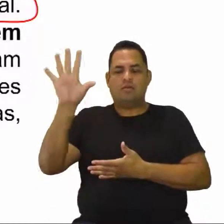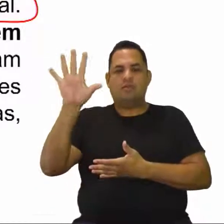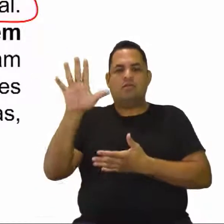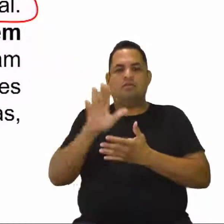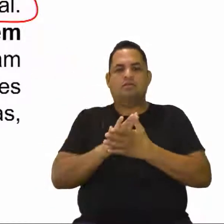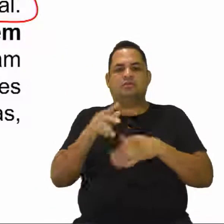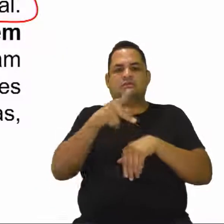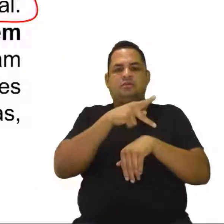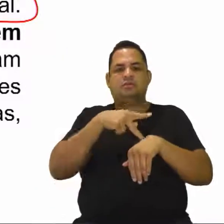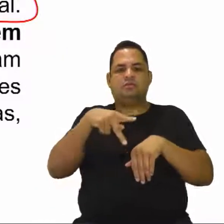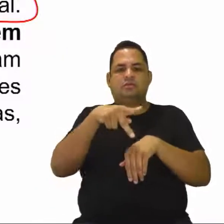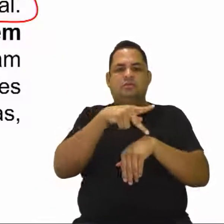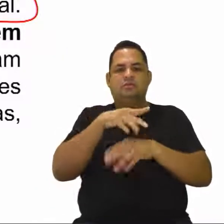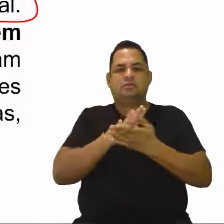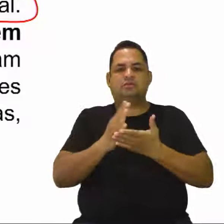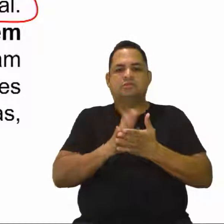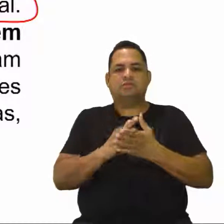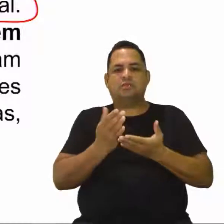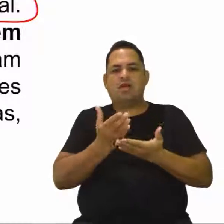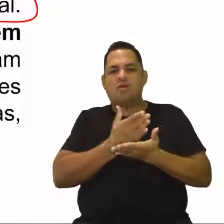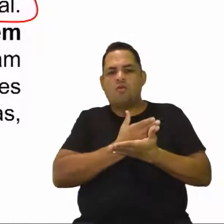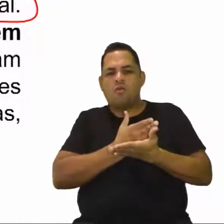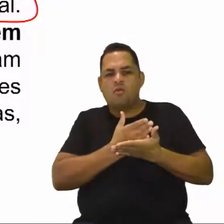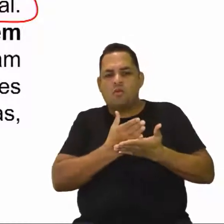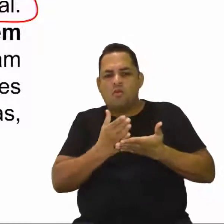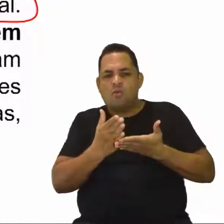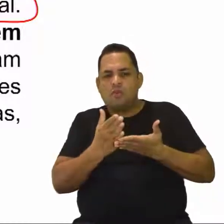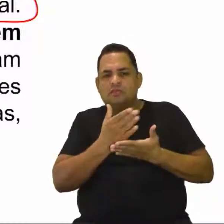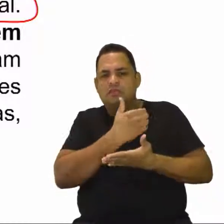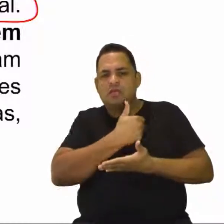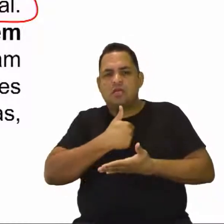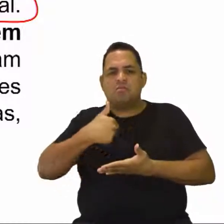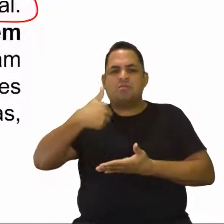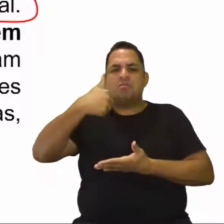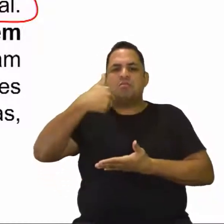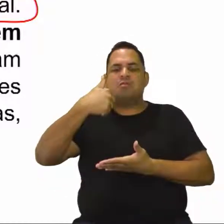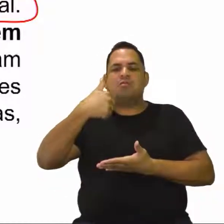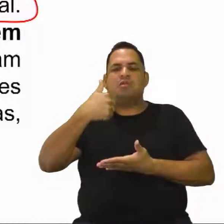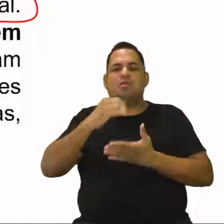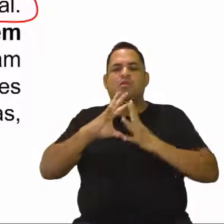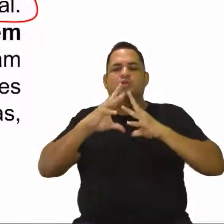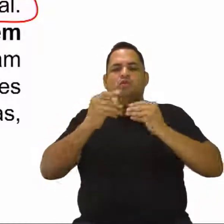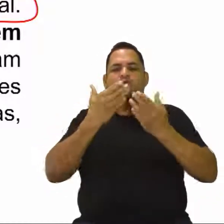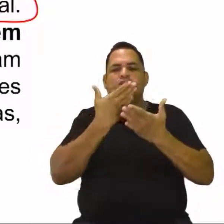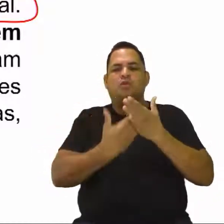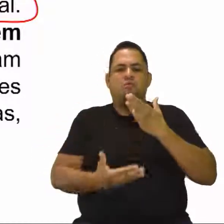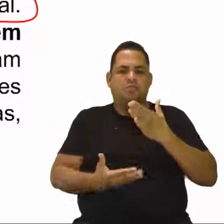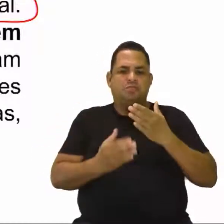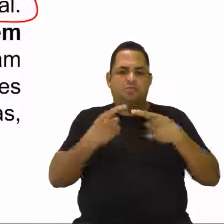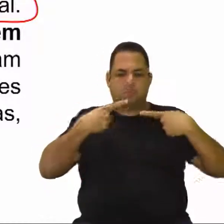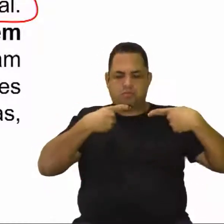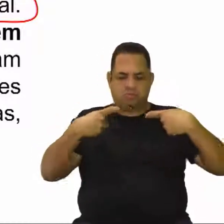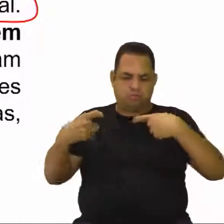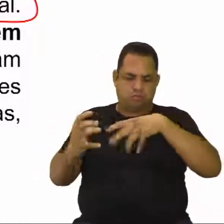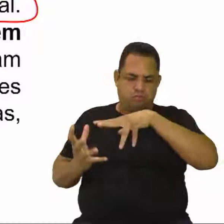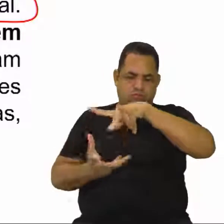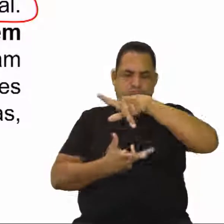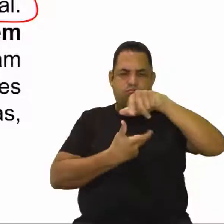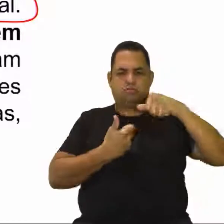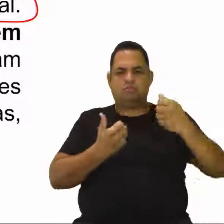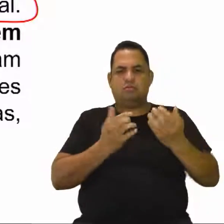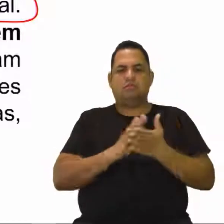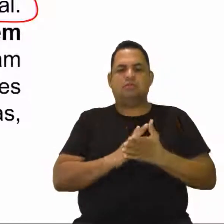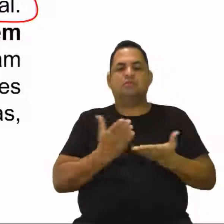esses países europeus estavam ainda se recompondo de todo o prejuízo que tiveram,